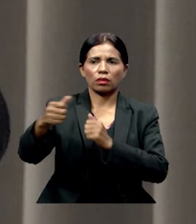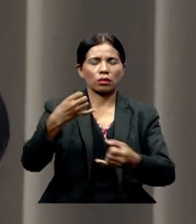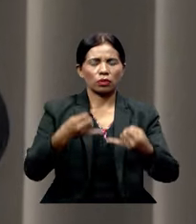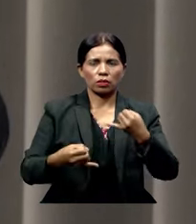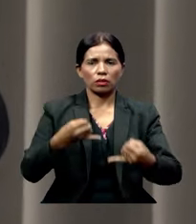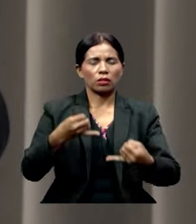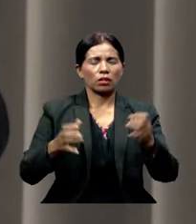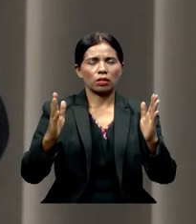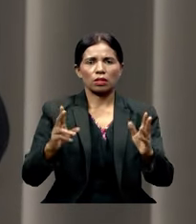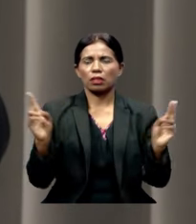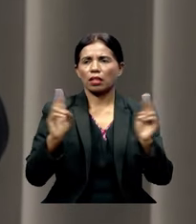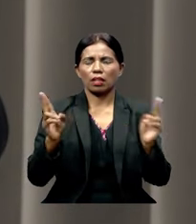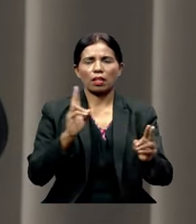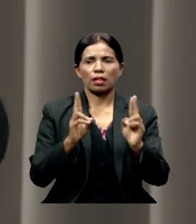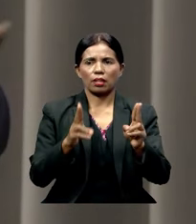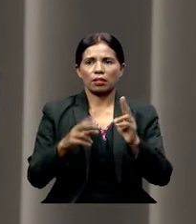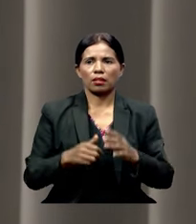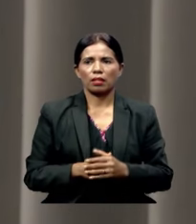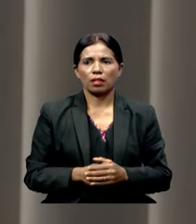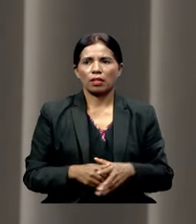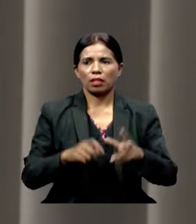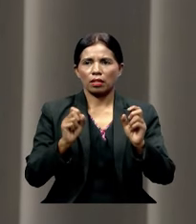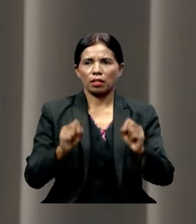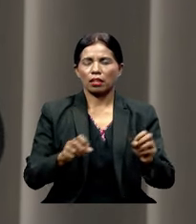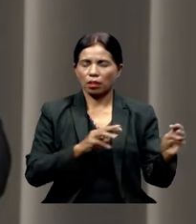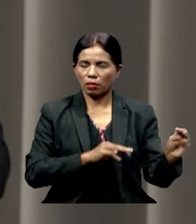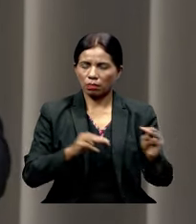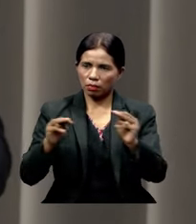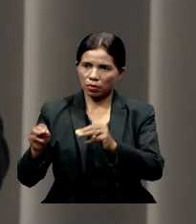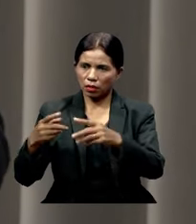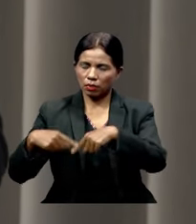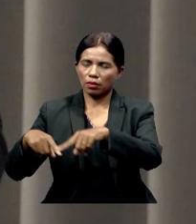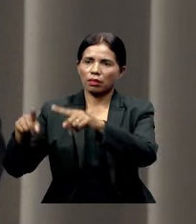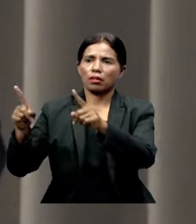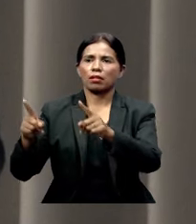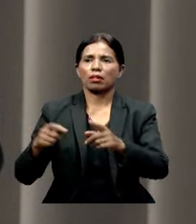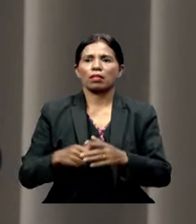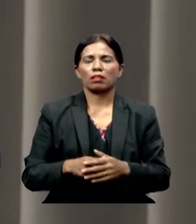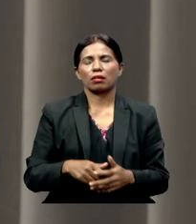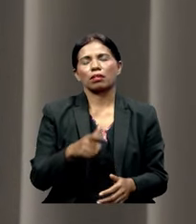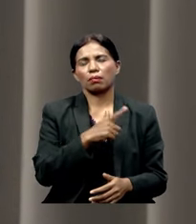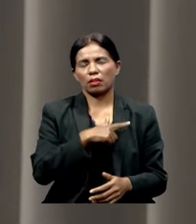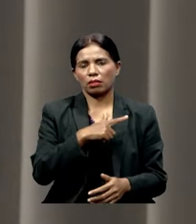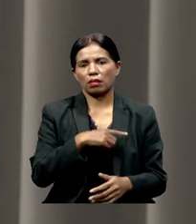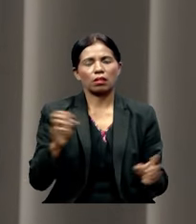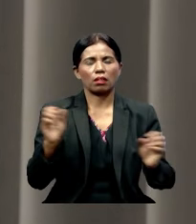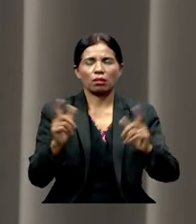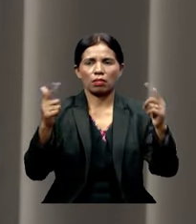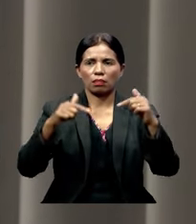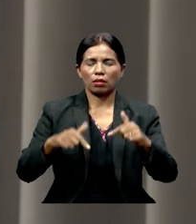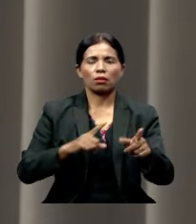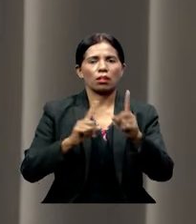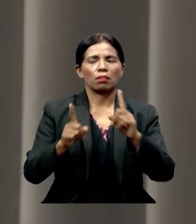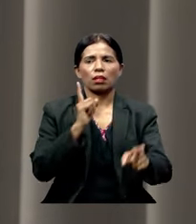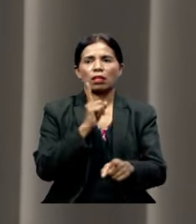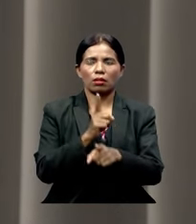la celere la efetivo. Ni tem que haver deslocação do filho falho, depois de mais falho, nem sei barro que tem onde ele acolheu boa TV, mas lá nós.